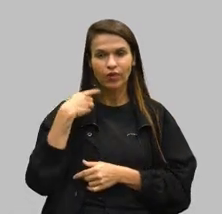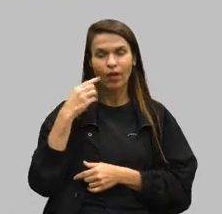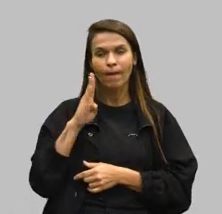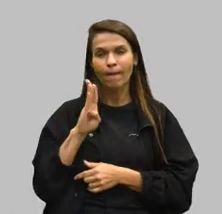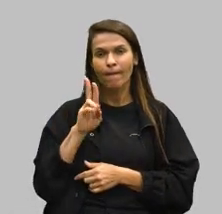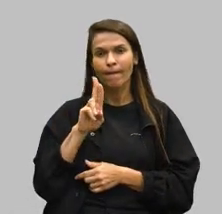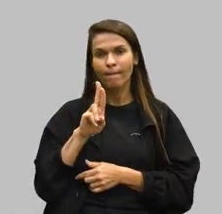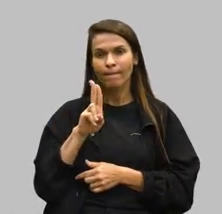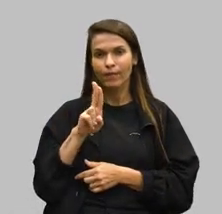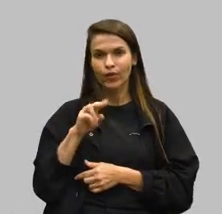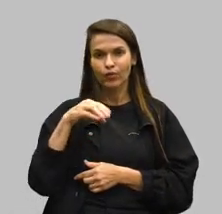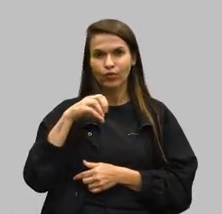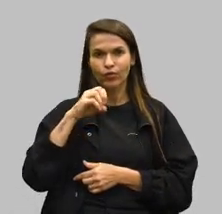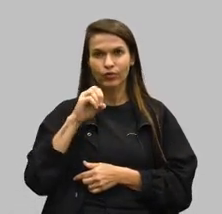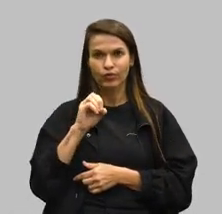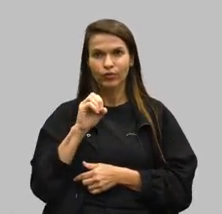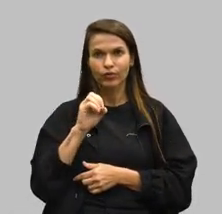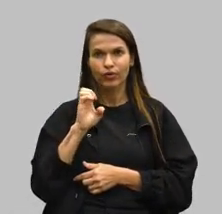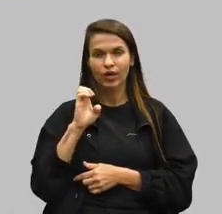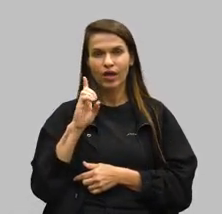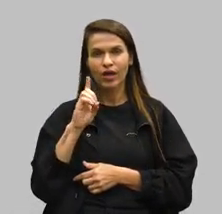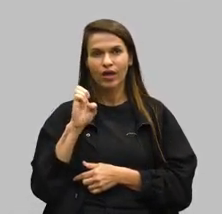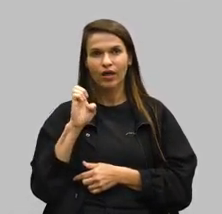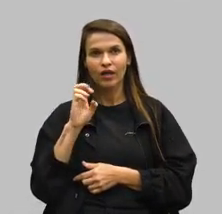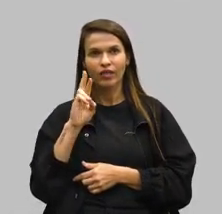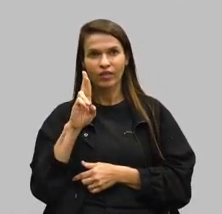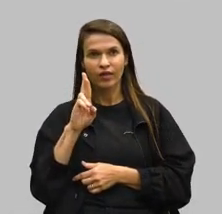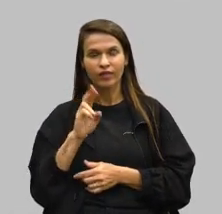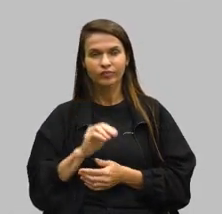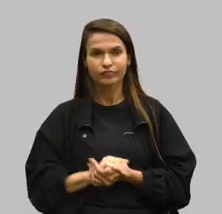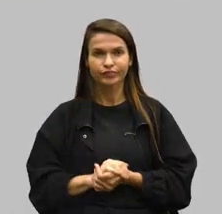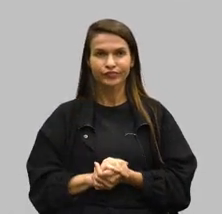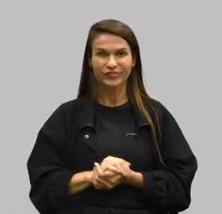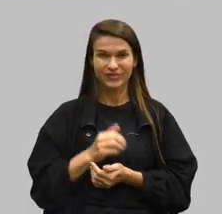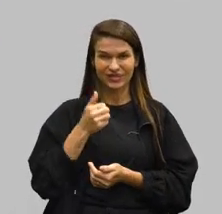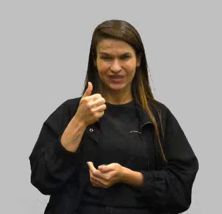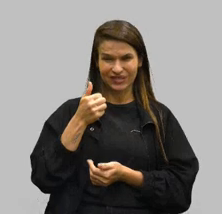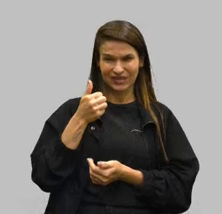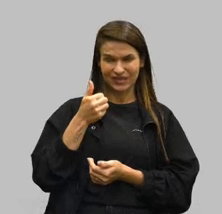wengle 13º Bia Nossa Senhora